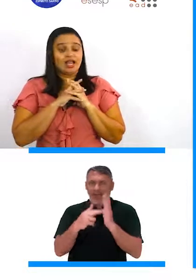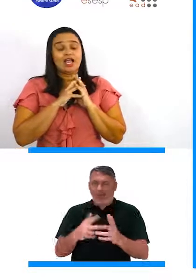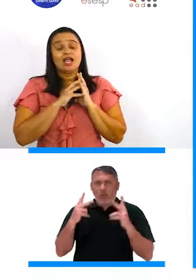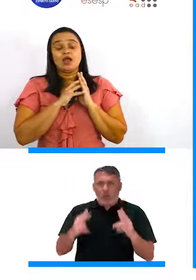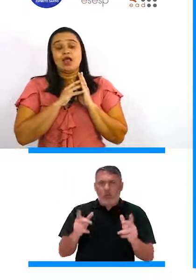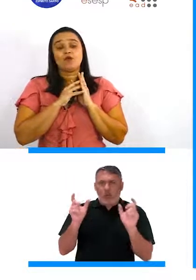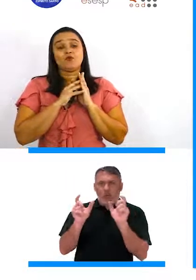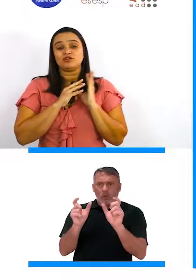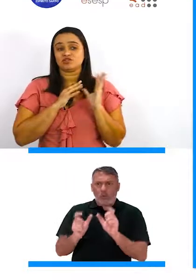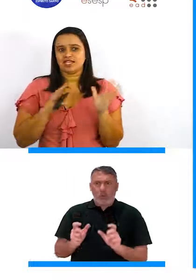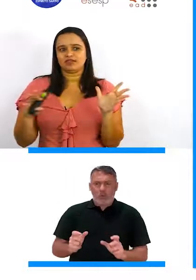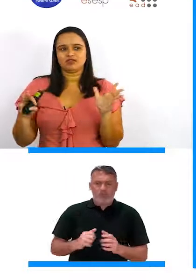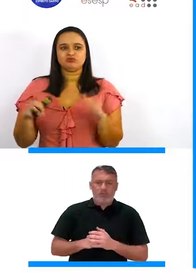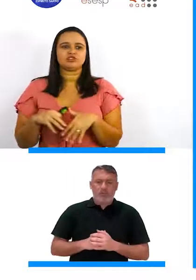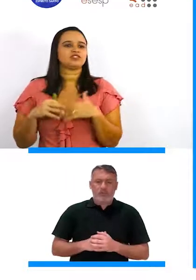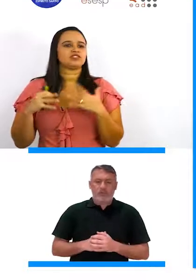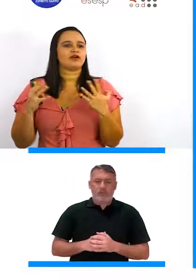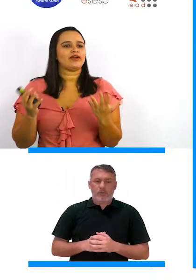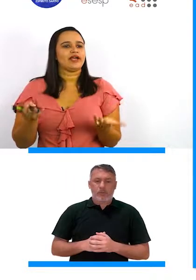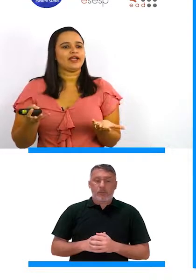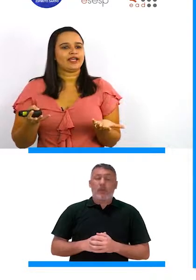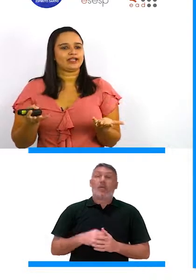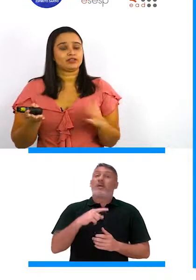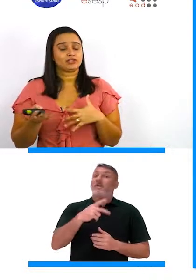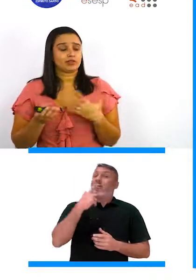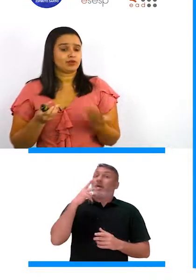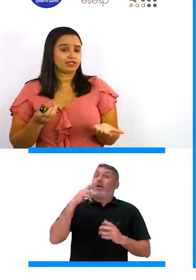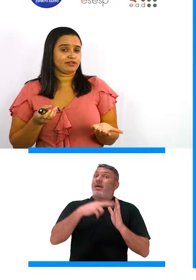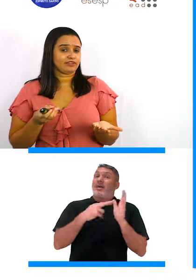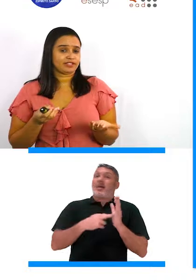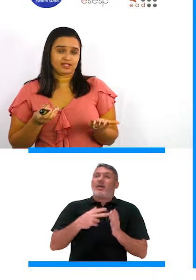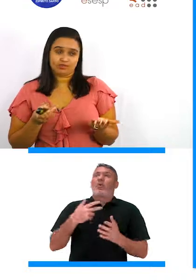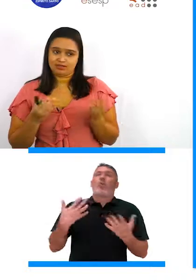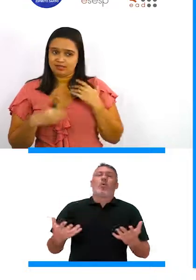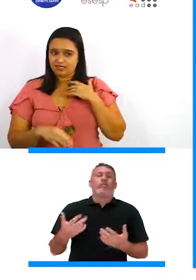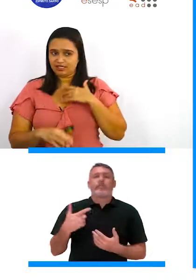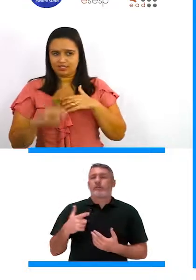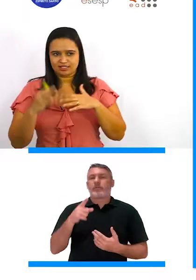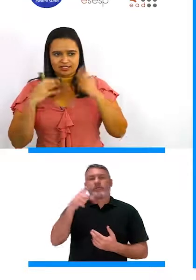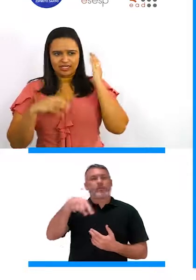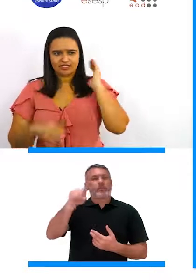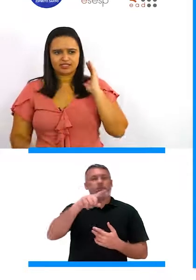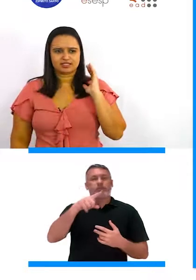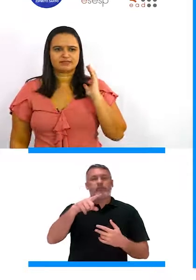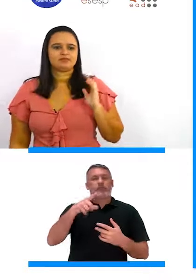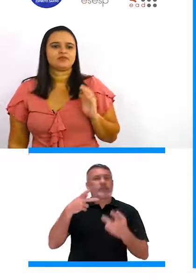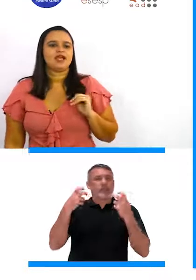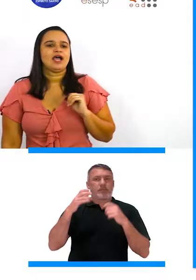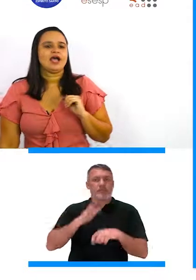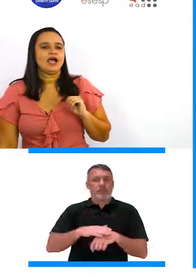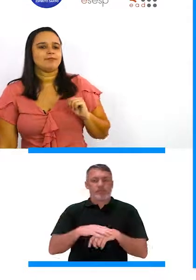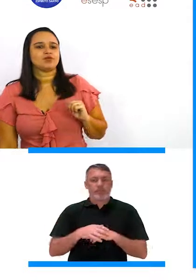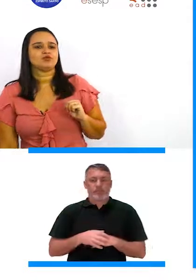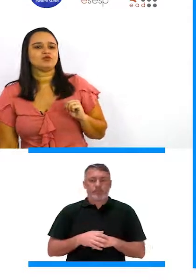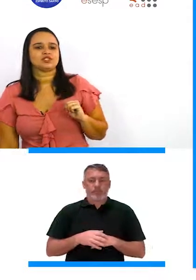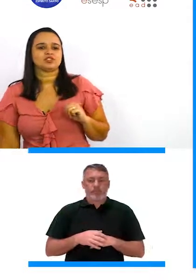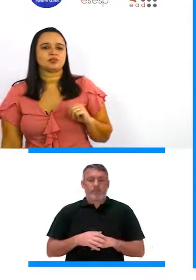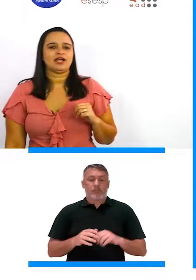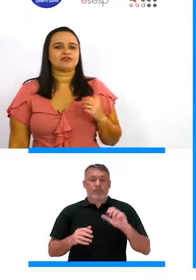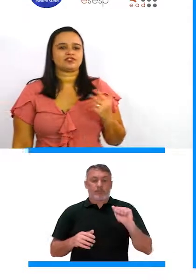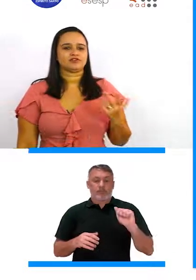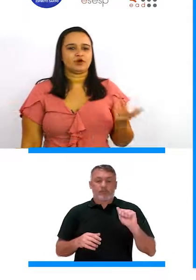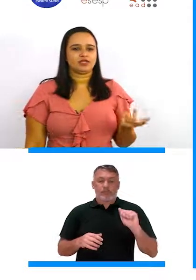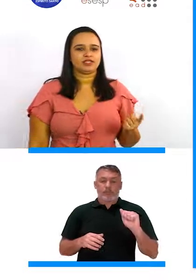regra. O enunciado não disse qual é a regra, então o que o aluno tem que fazer? Ir nas entrelinhas. A. Pronúncia